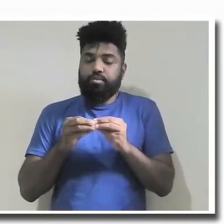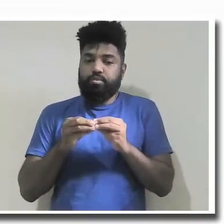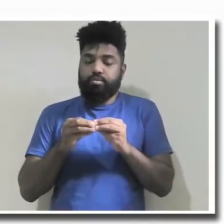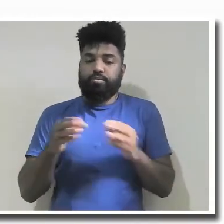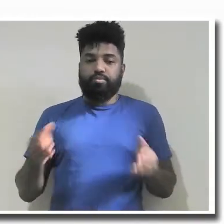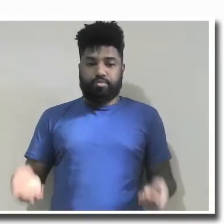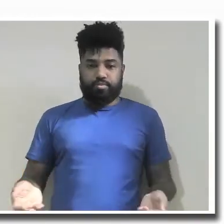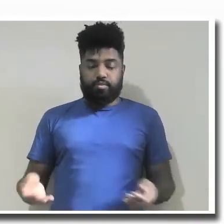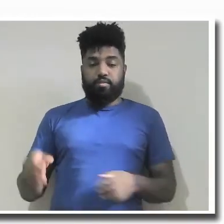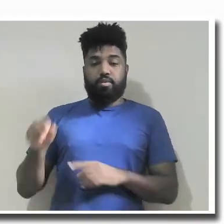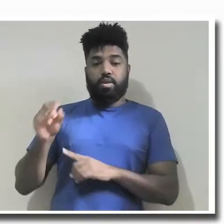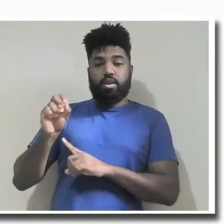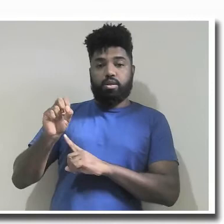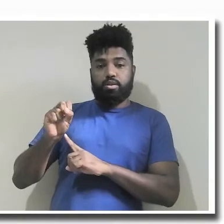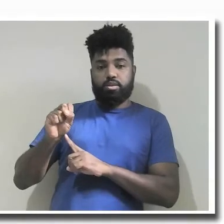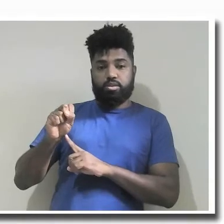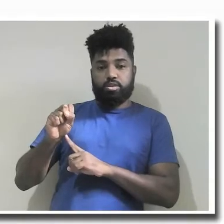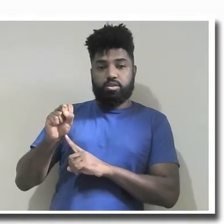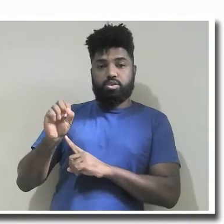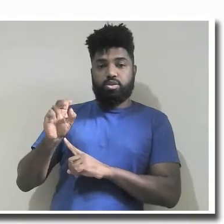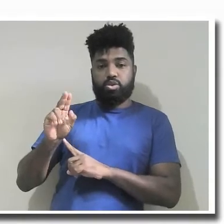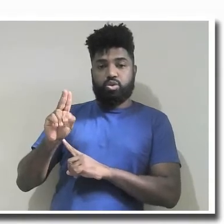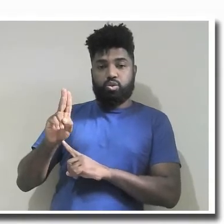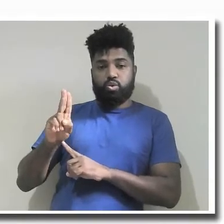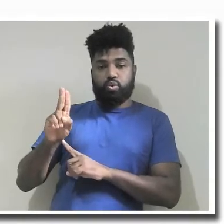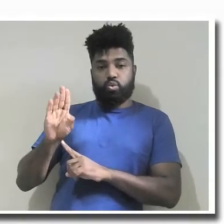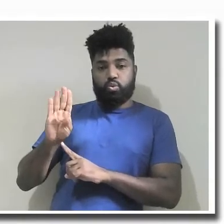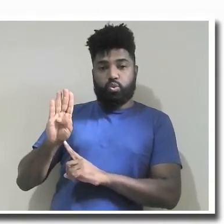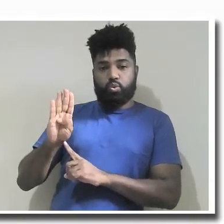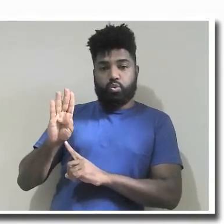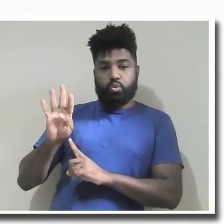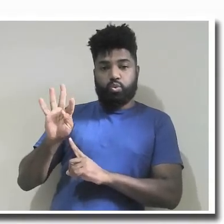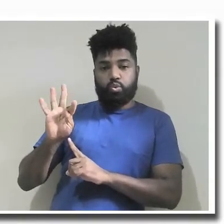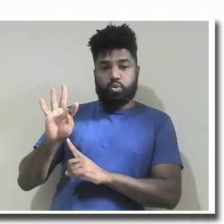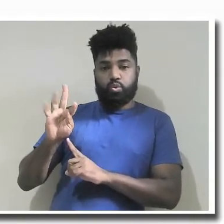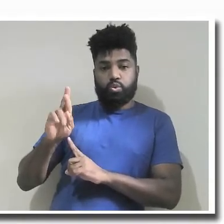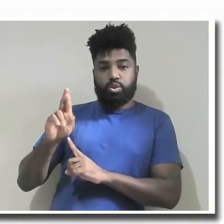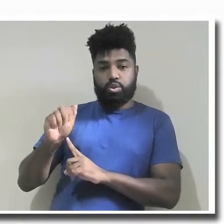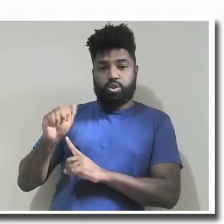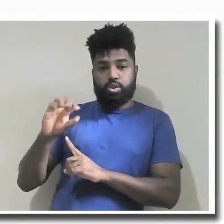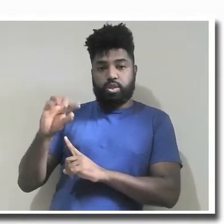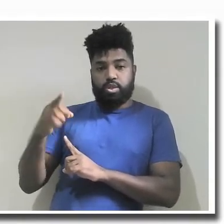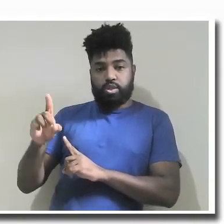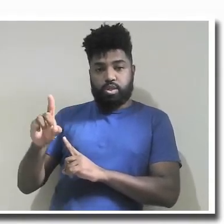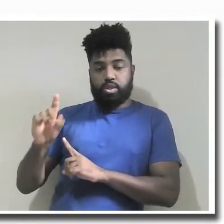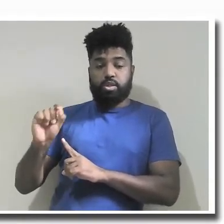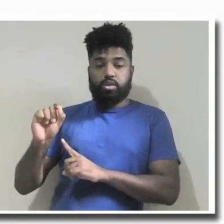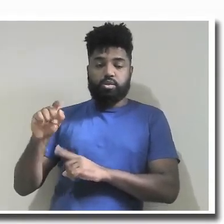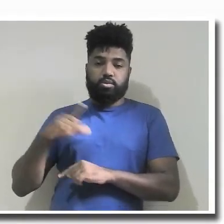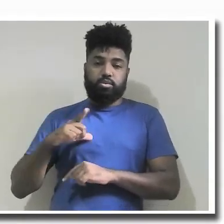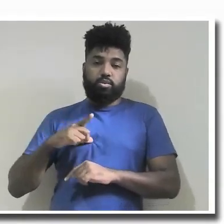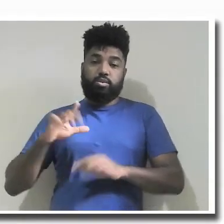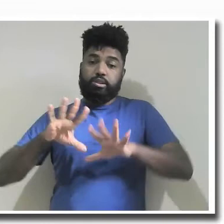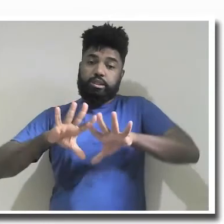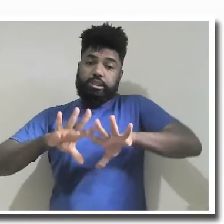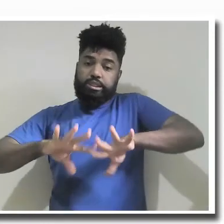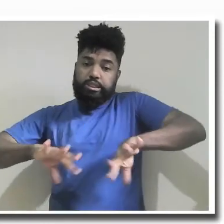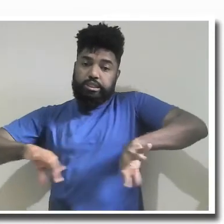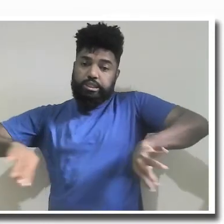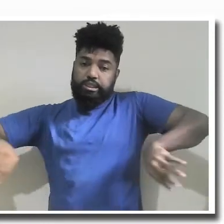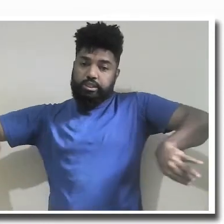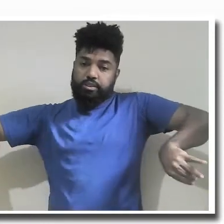é a diferença ou a exclusão de elementos também de uma mesma natureza.